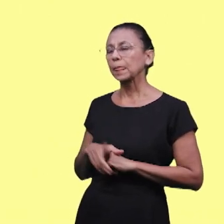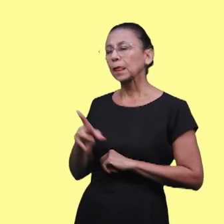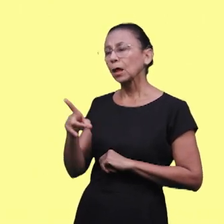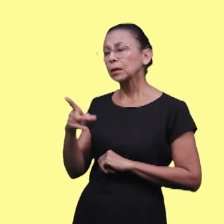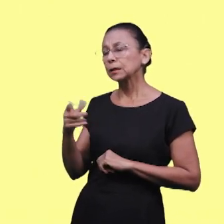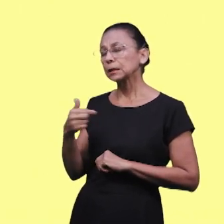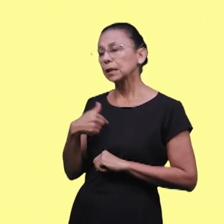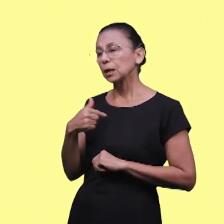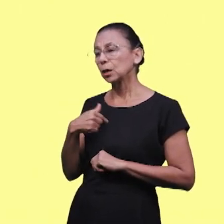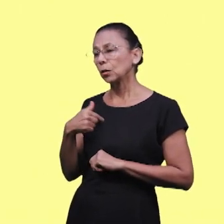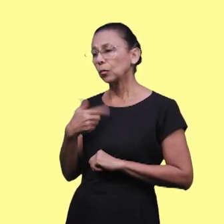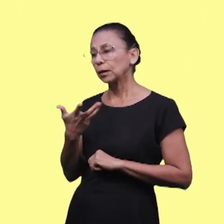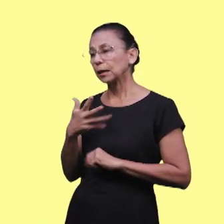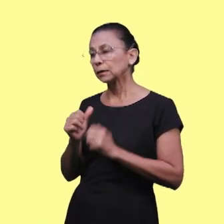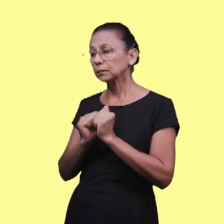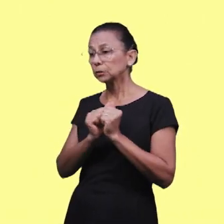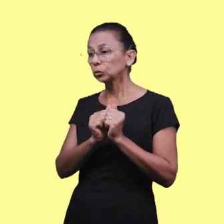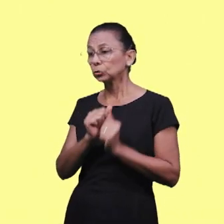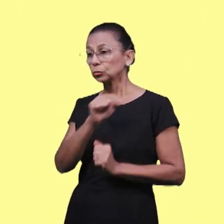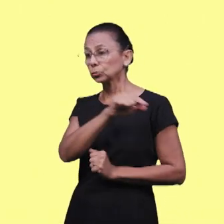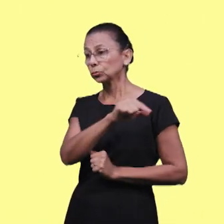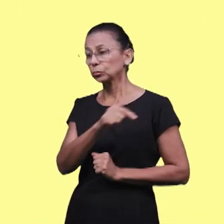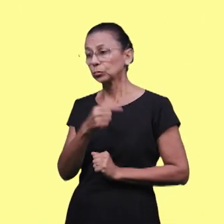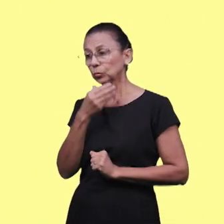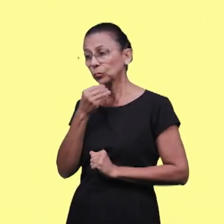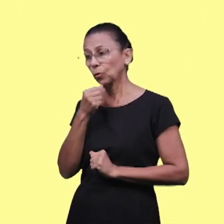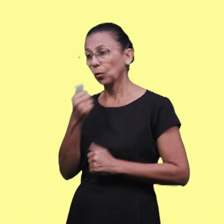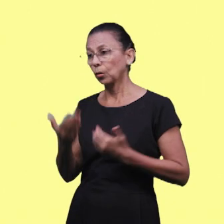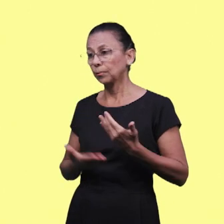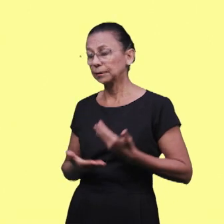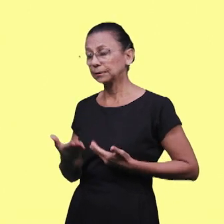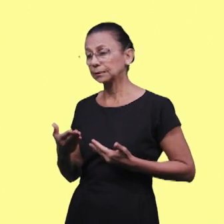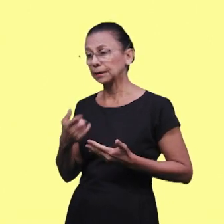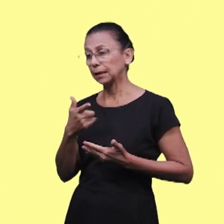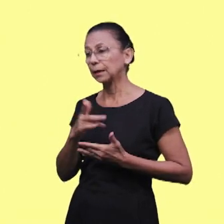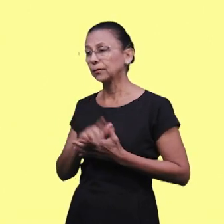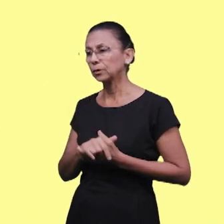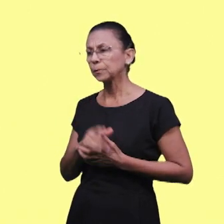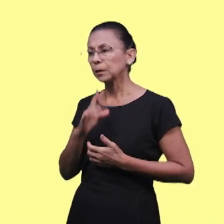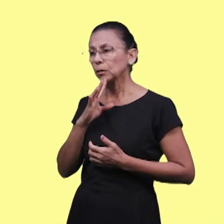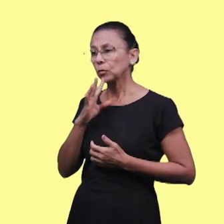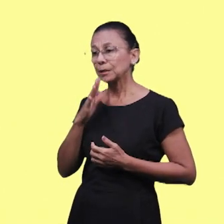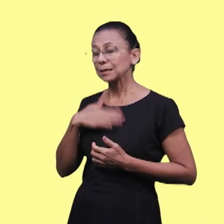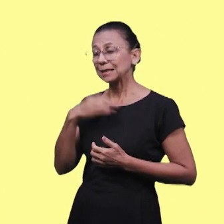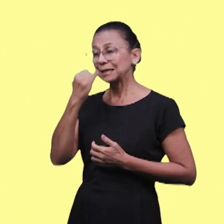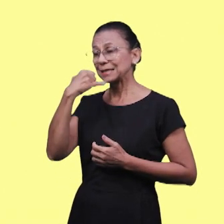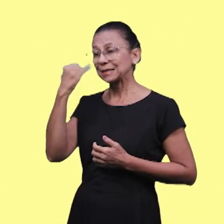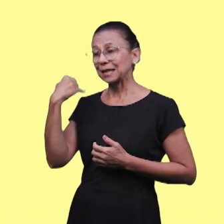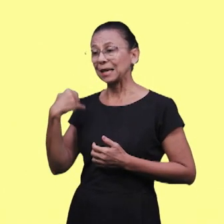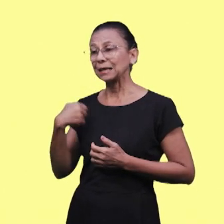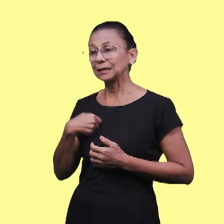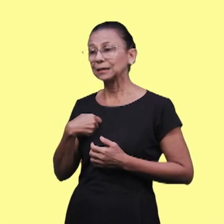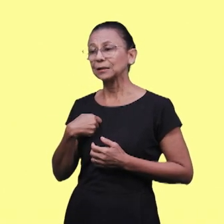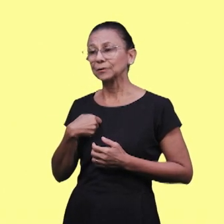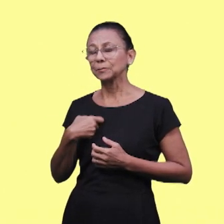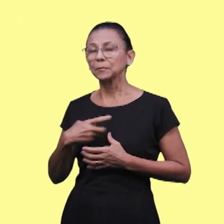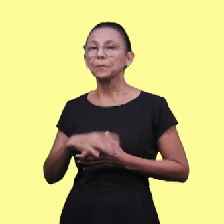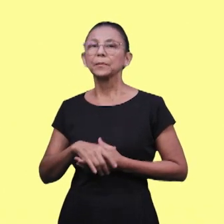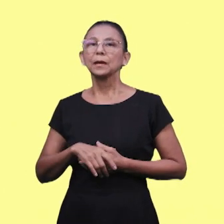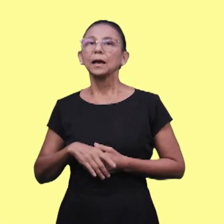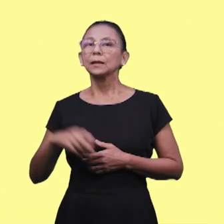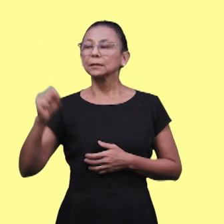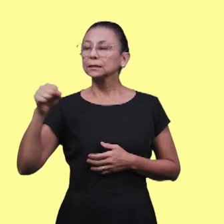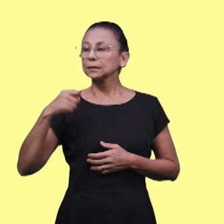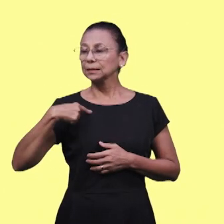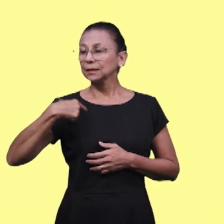varão? E ela respondeu decidida: irei. E foi isso que ela fez. Foi ao encontro do